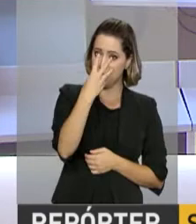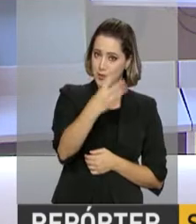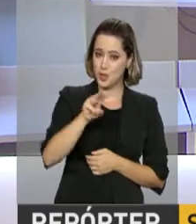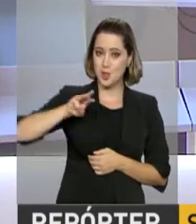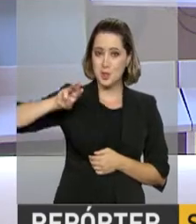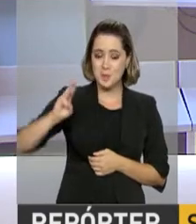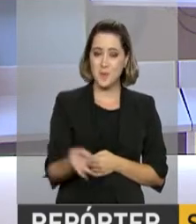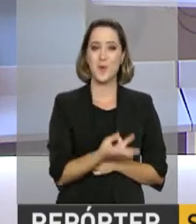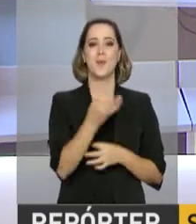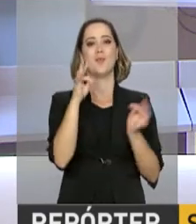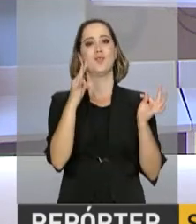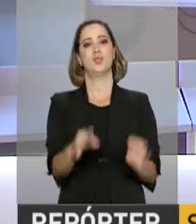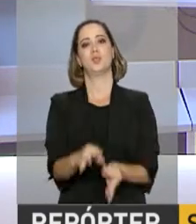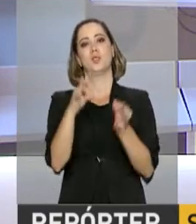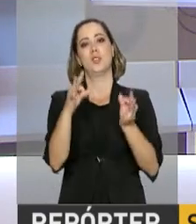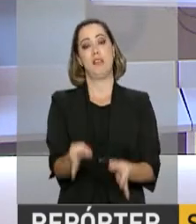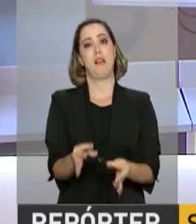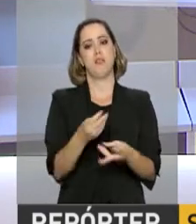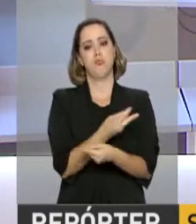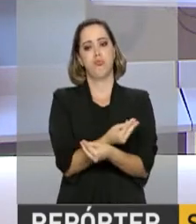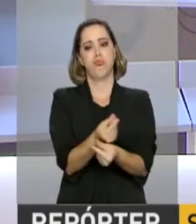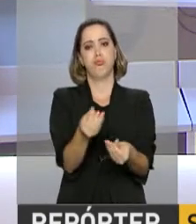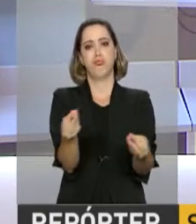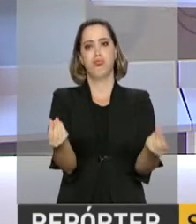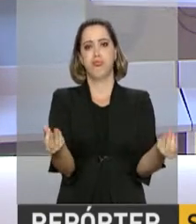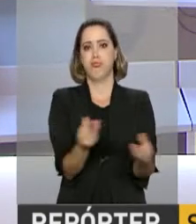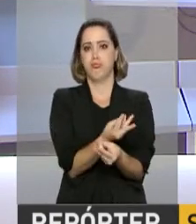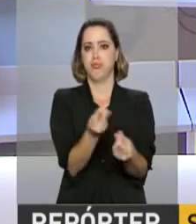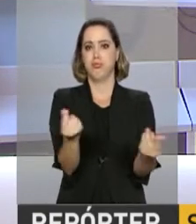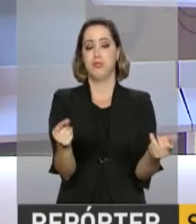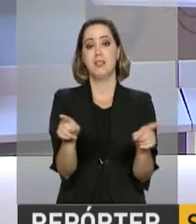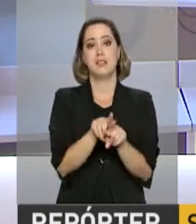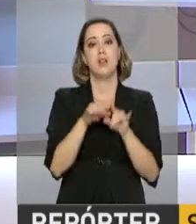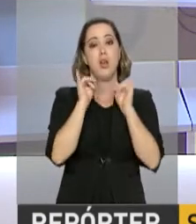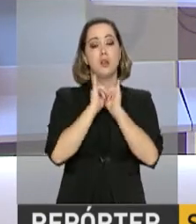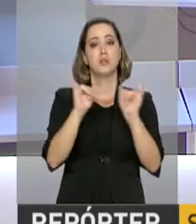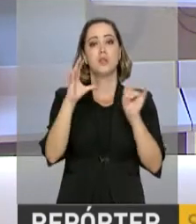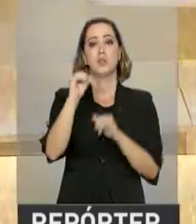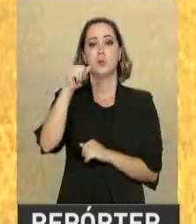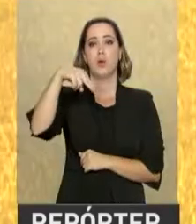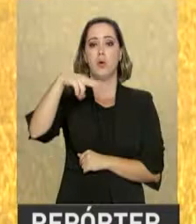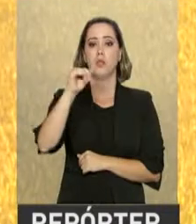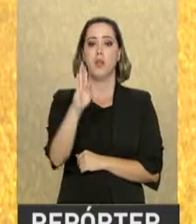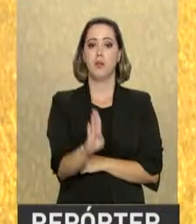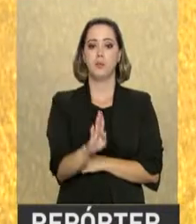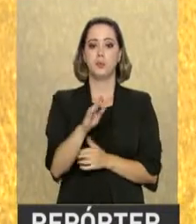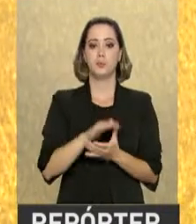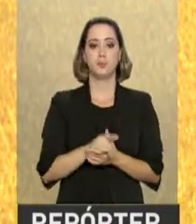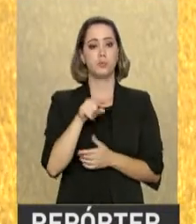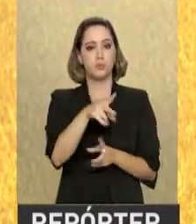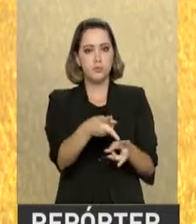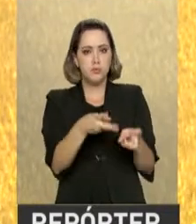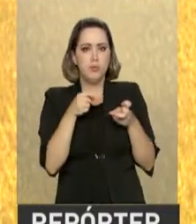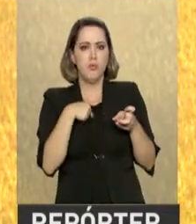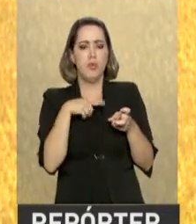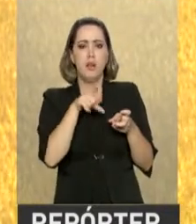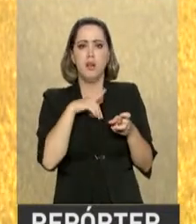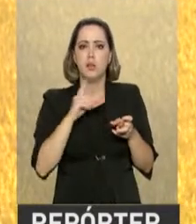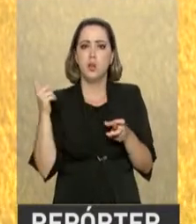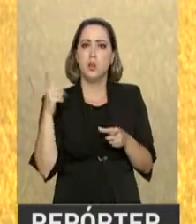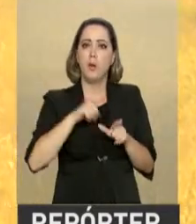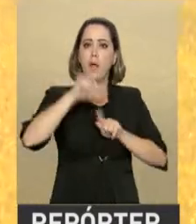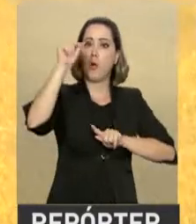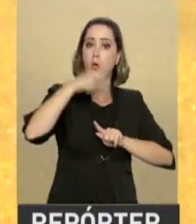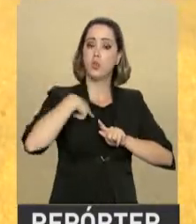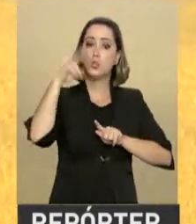foi divulgado agora há pouco pela conab a companhia nacional de abastecimento essa estimativa representa um recorde